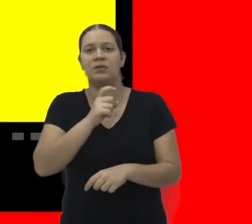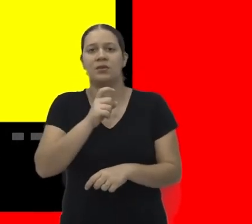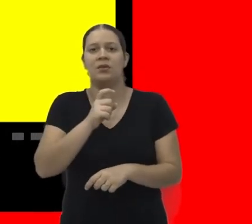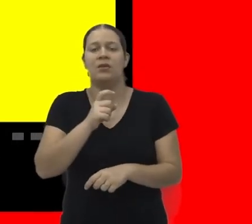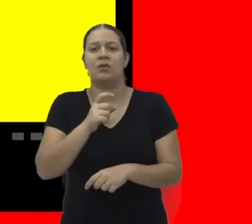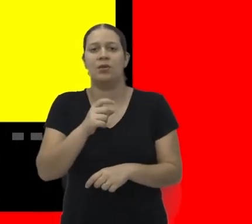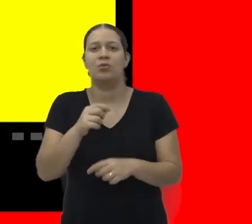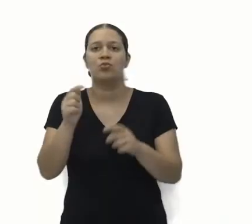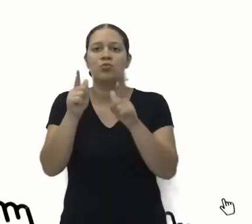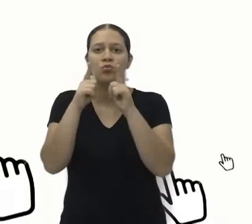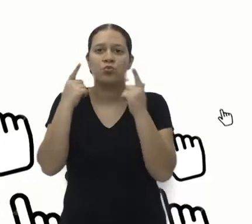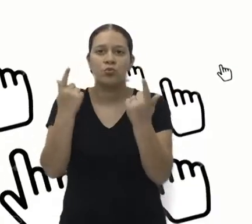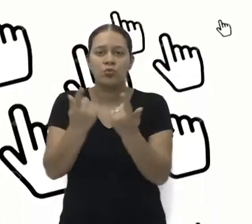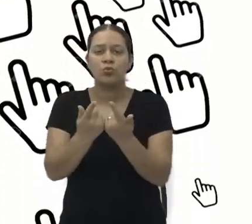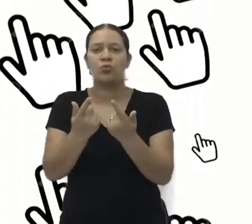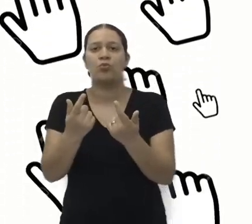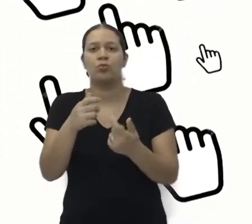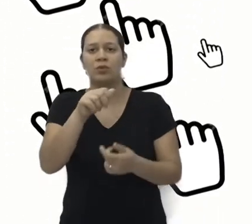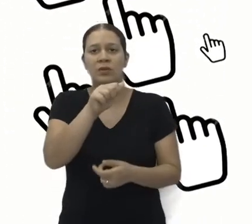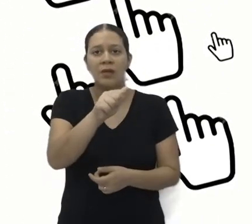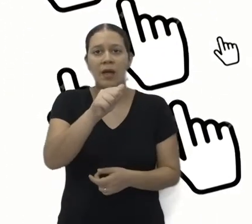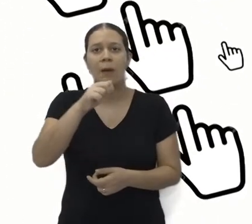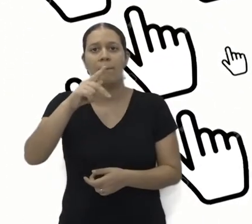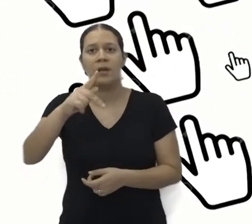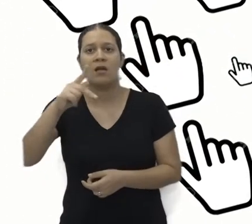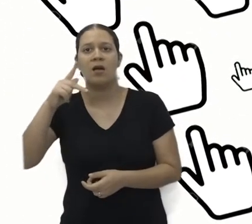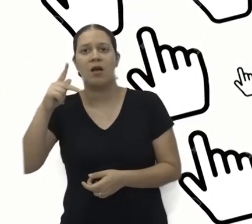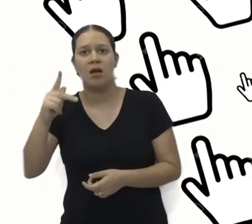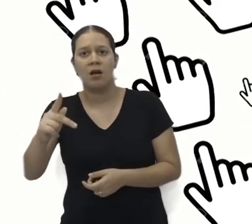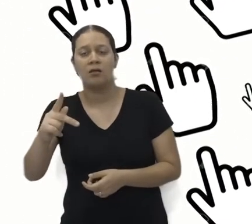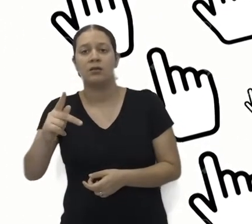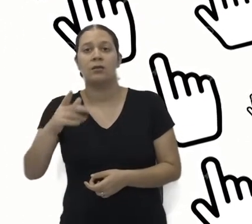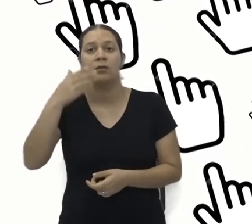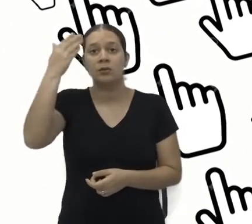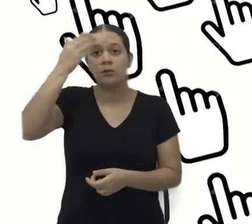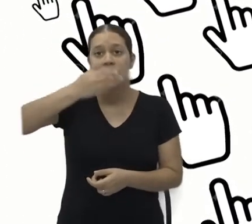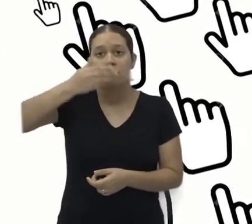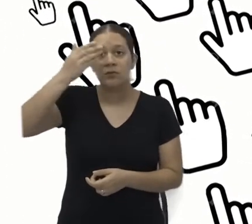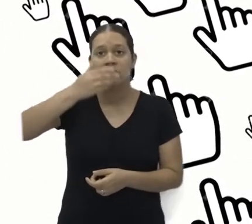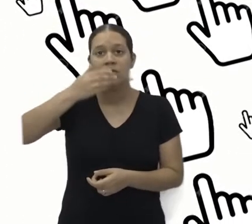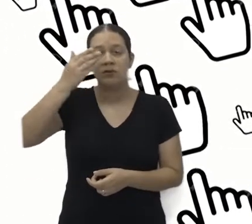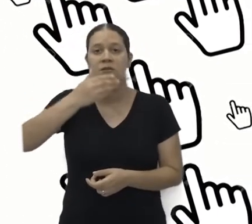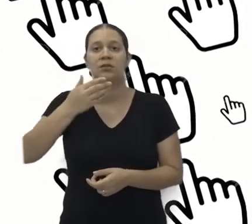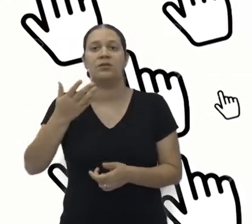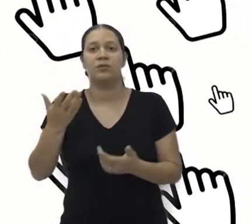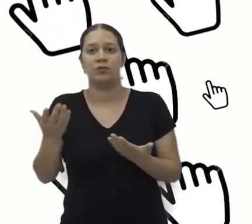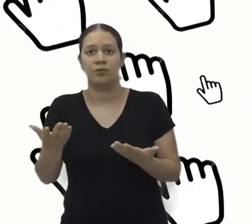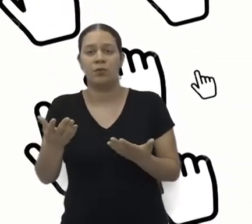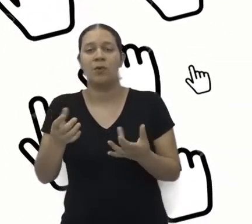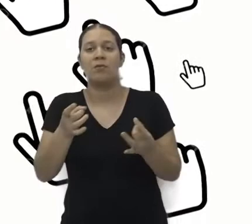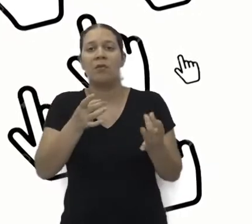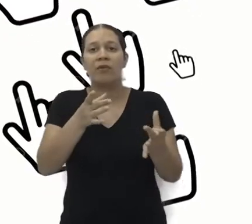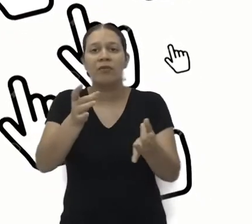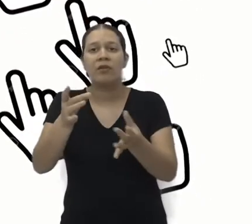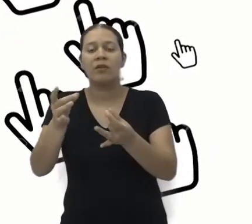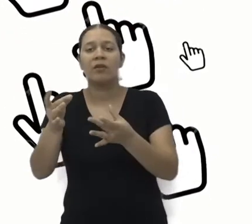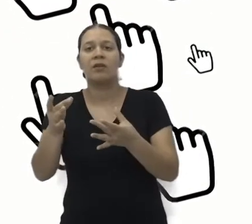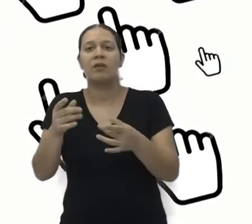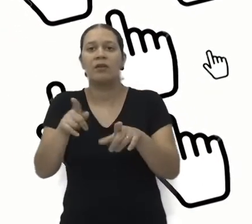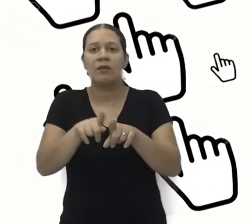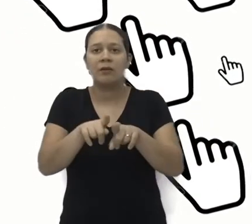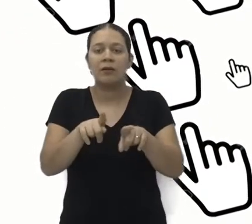escandalosos e inacreditáveis que circulam nos grupos de aplicativo, pois, quando não são vírus, costumam ser caça-cliques para